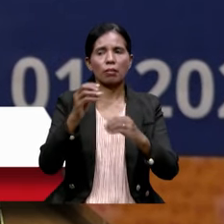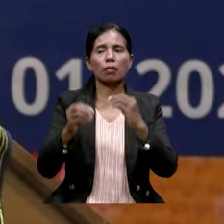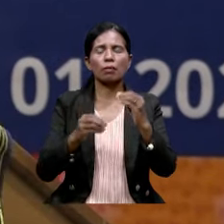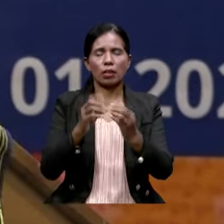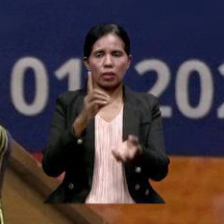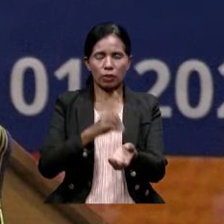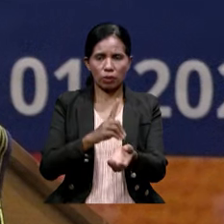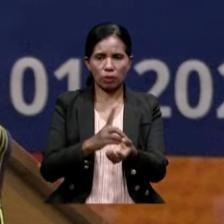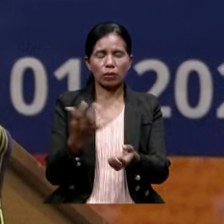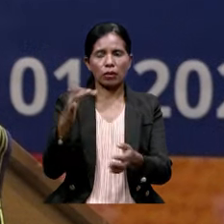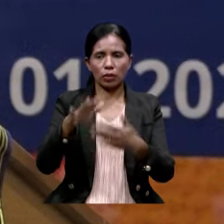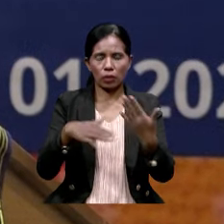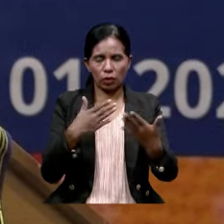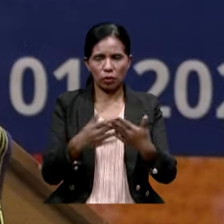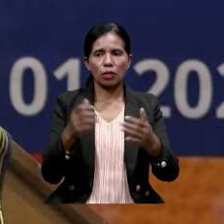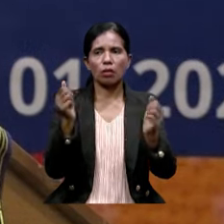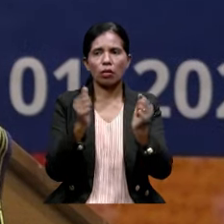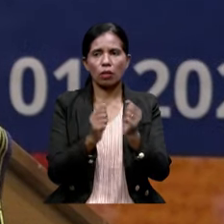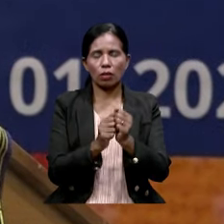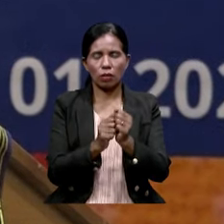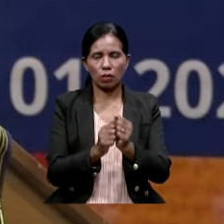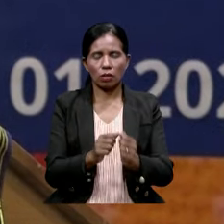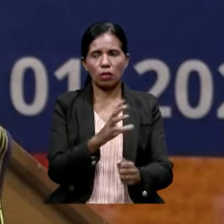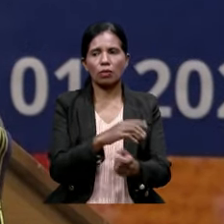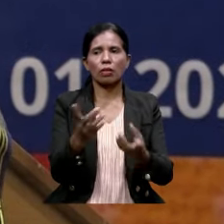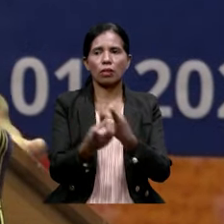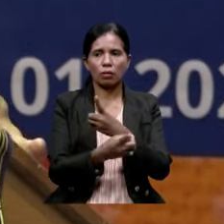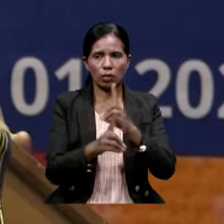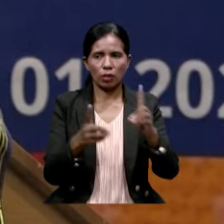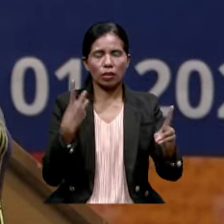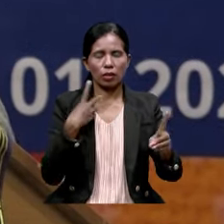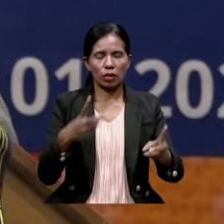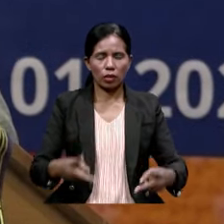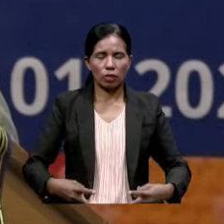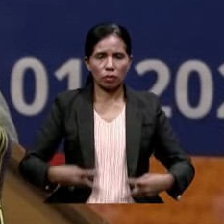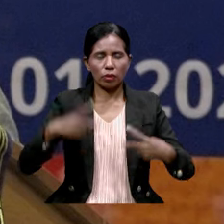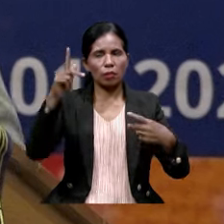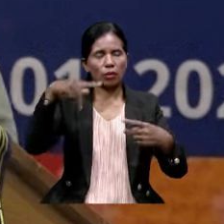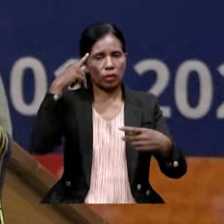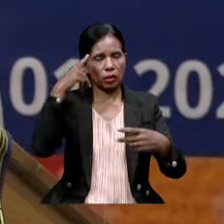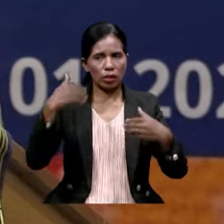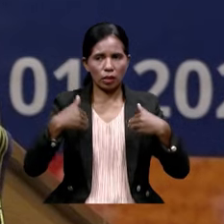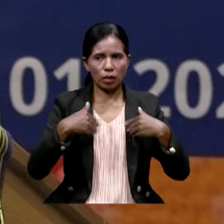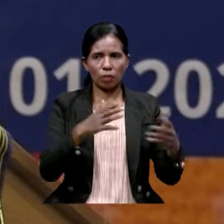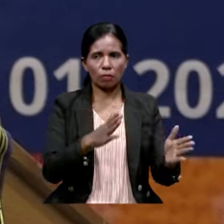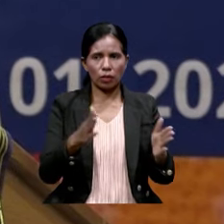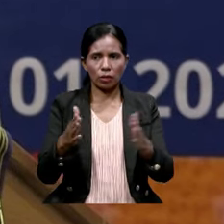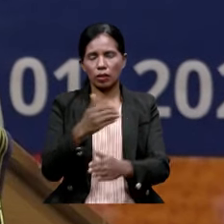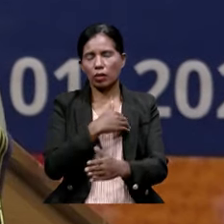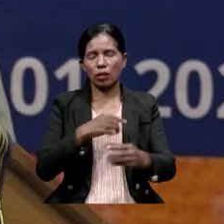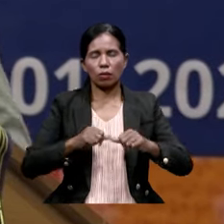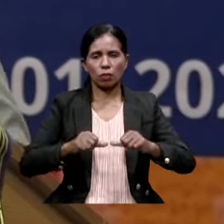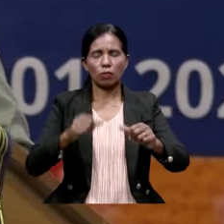infelizmente a alternância democrática na BIE e na vida política ia processo da necessidade que avança na